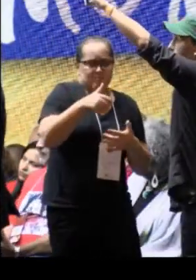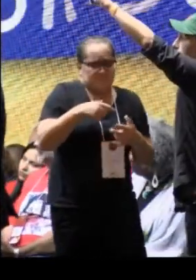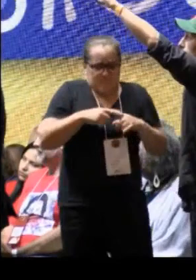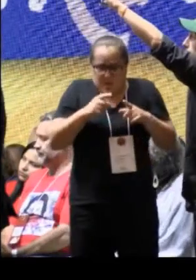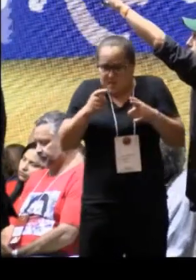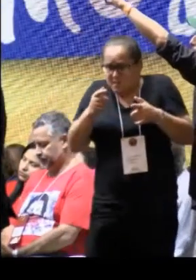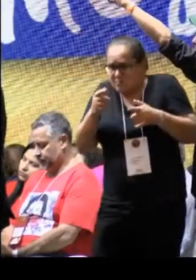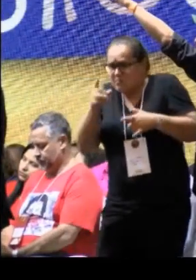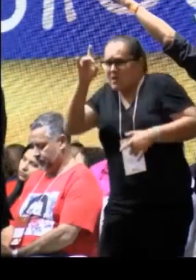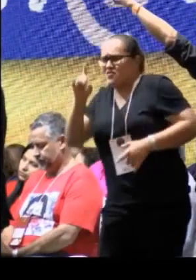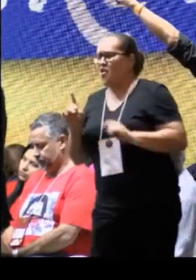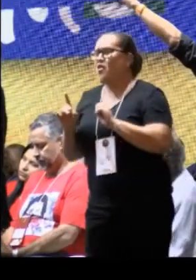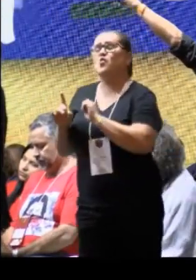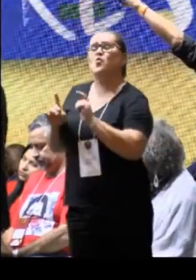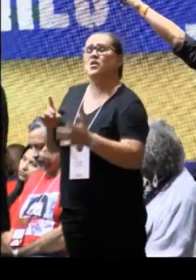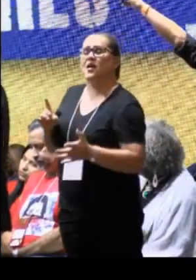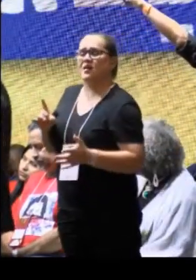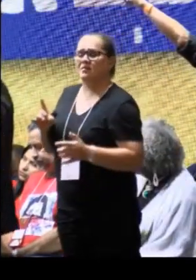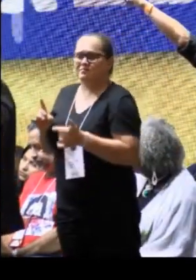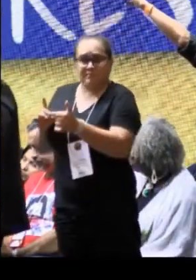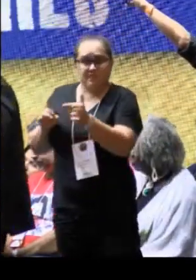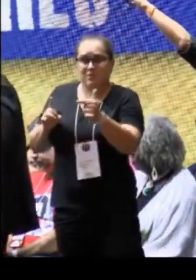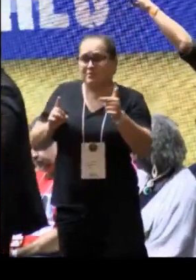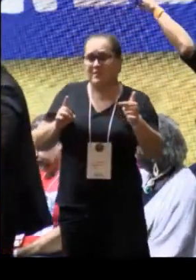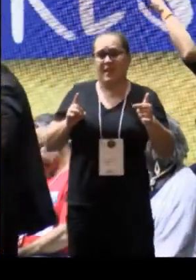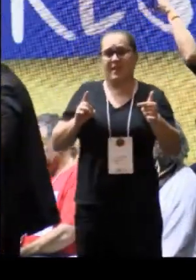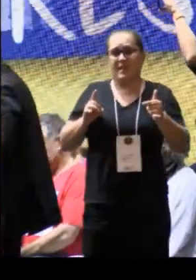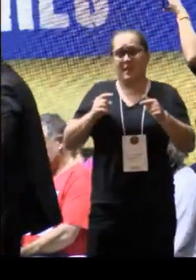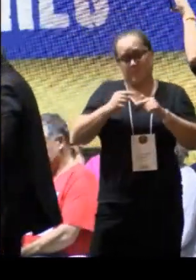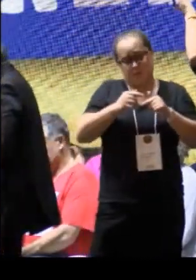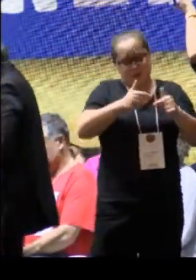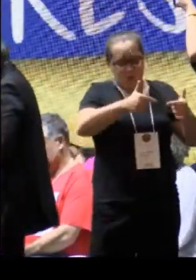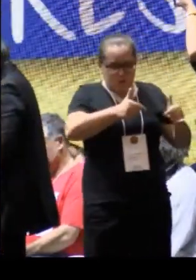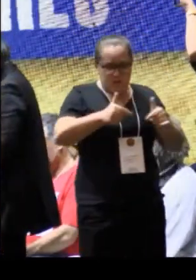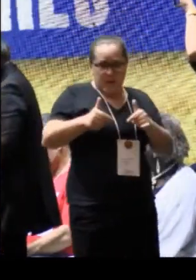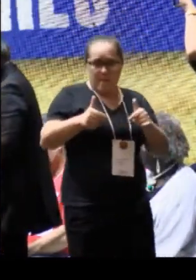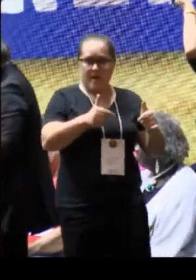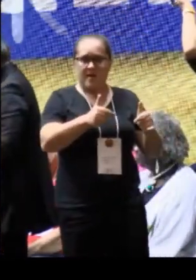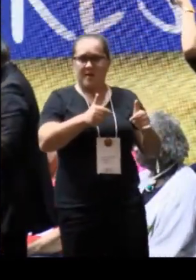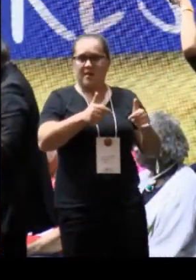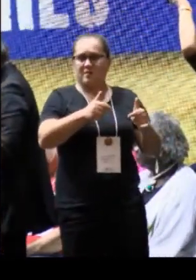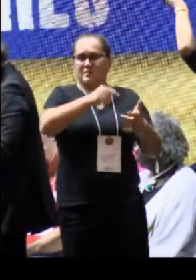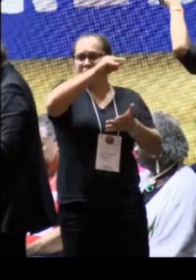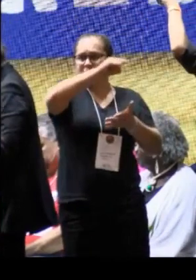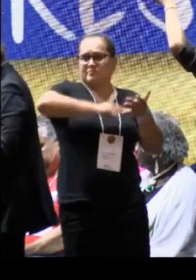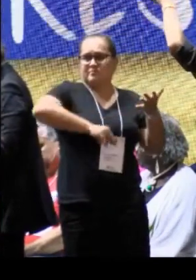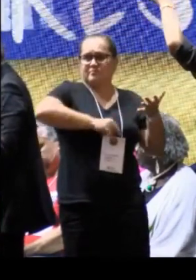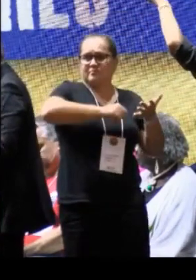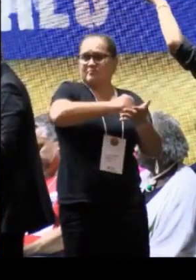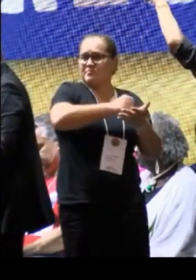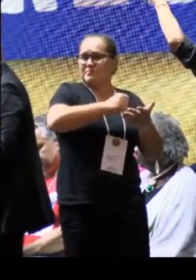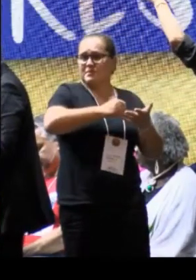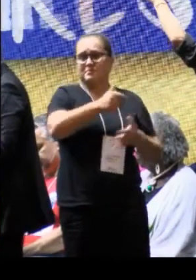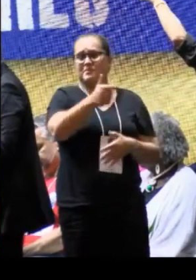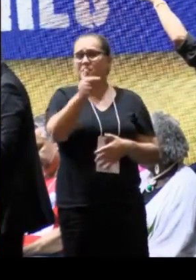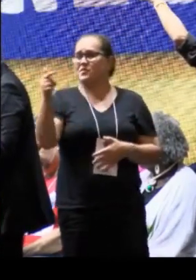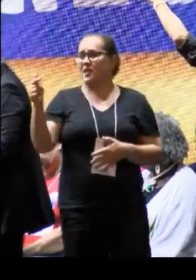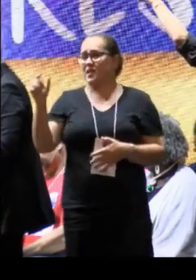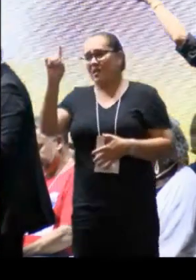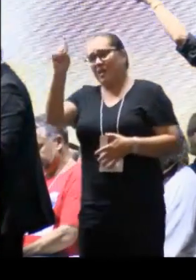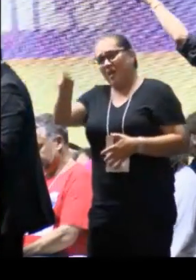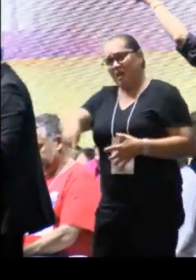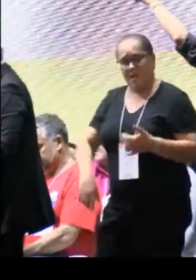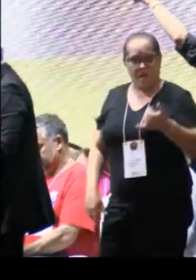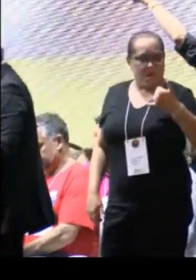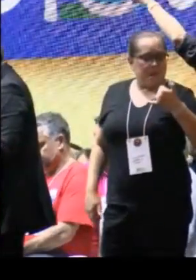seus direitos, porque a única relação de trabalho que conhece não é a carteira profissional, mas um telefone celular